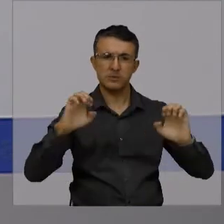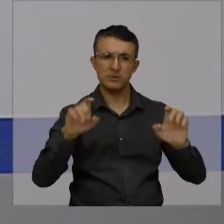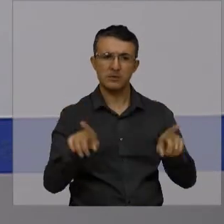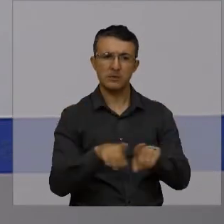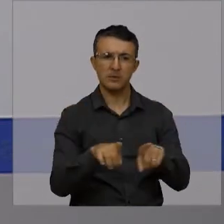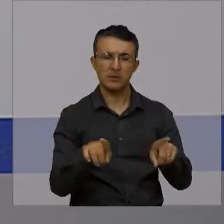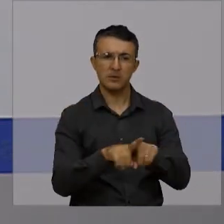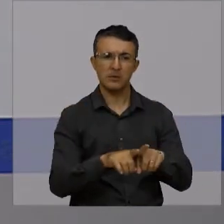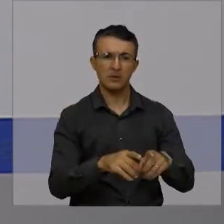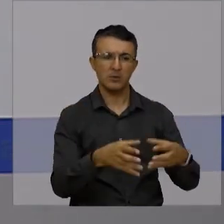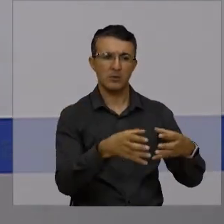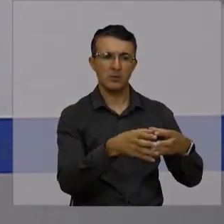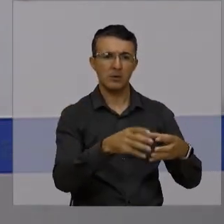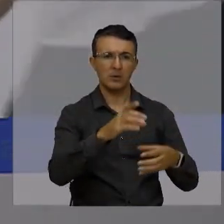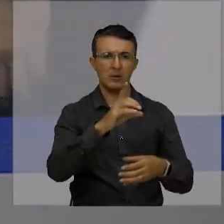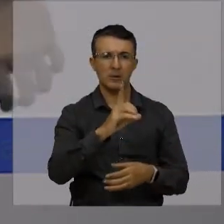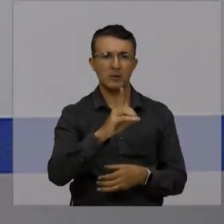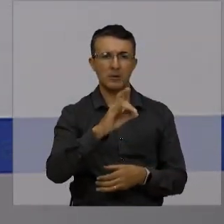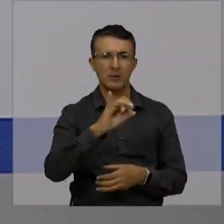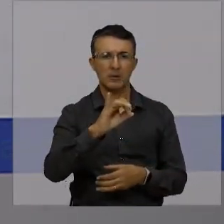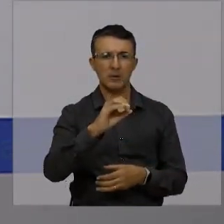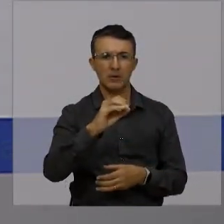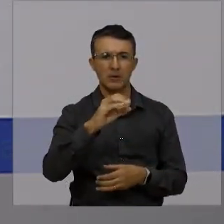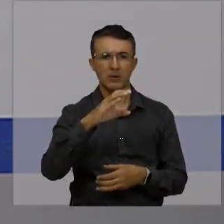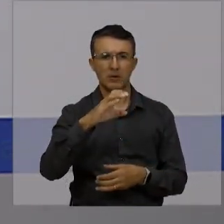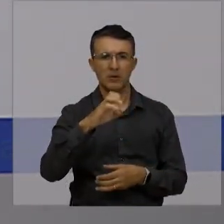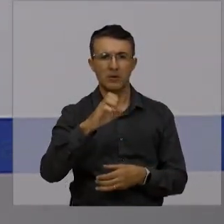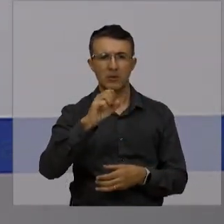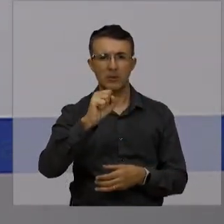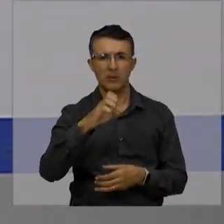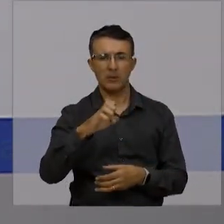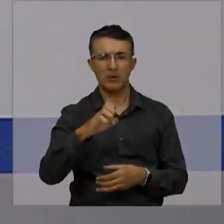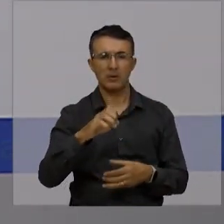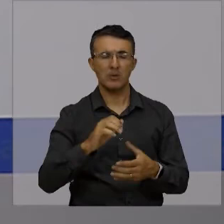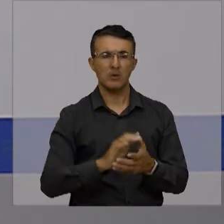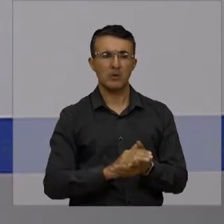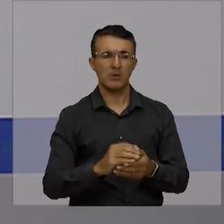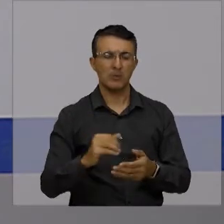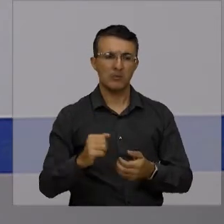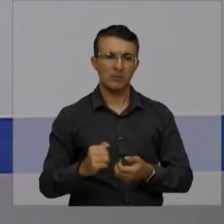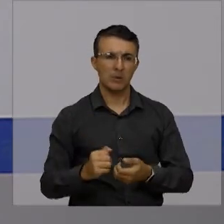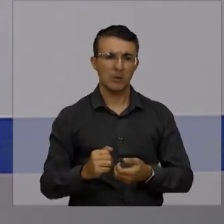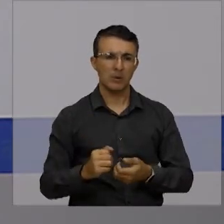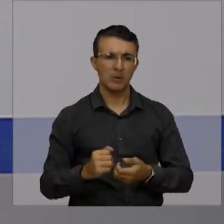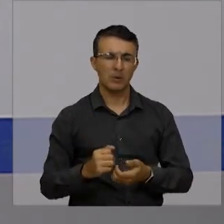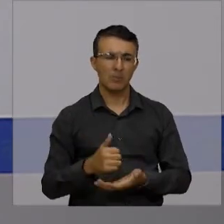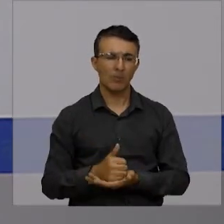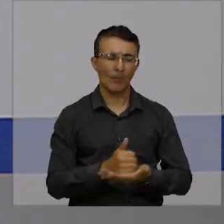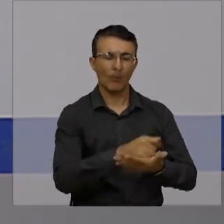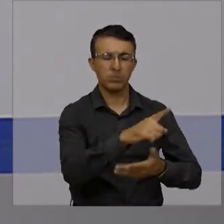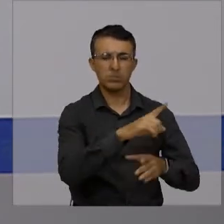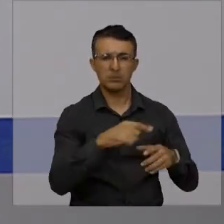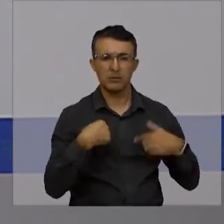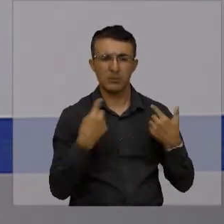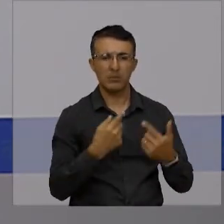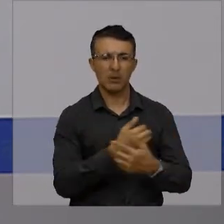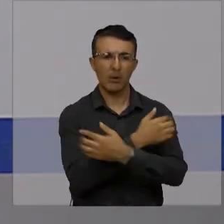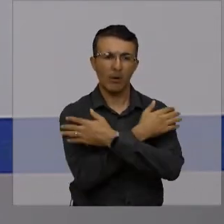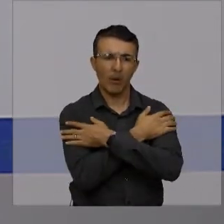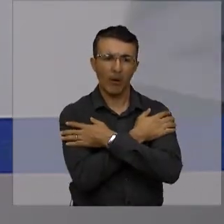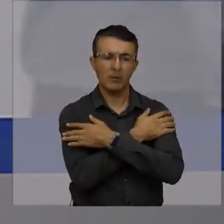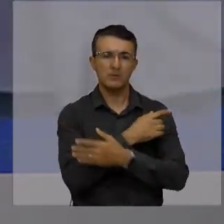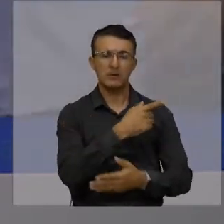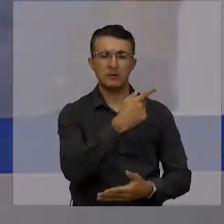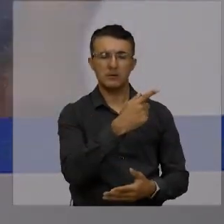aí a Dom César o nosso abraço, de todos aqui da Câmara Municipal, a essa instituição que